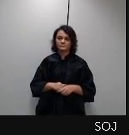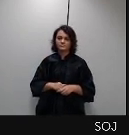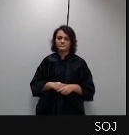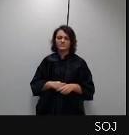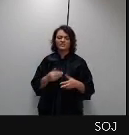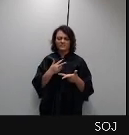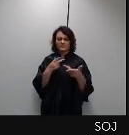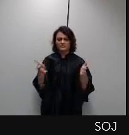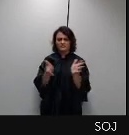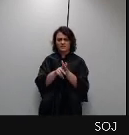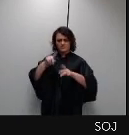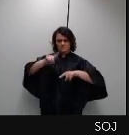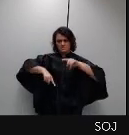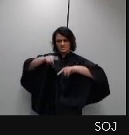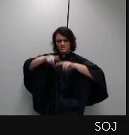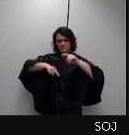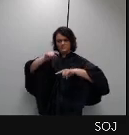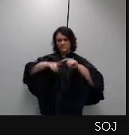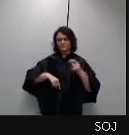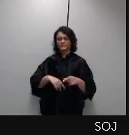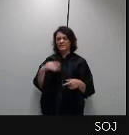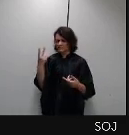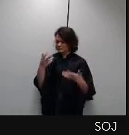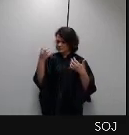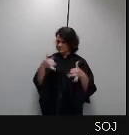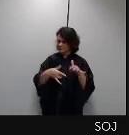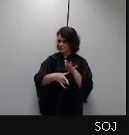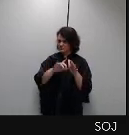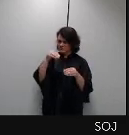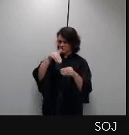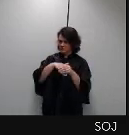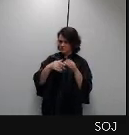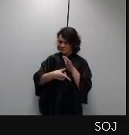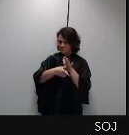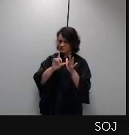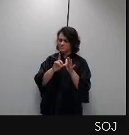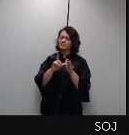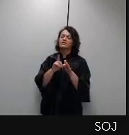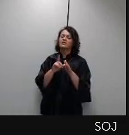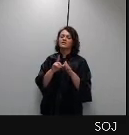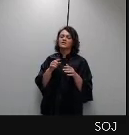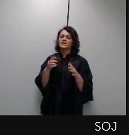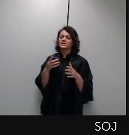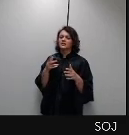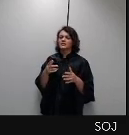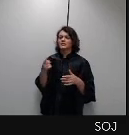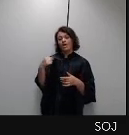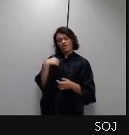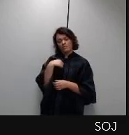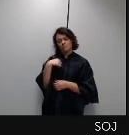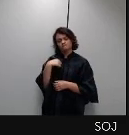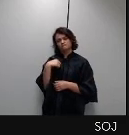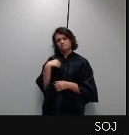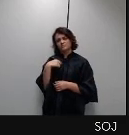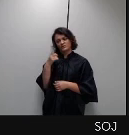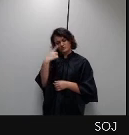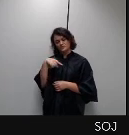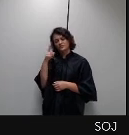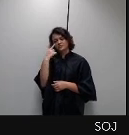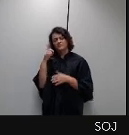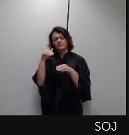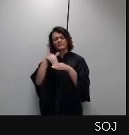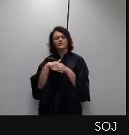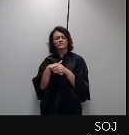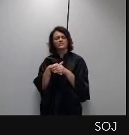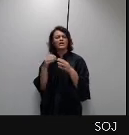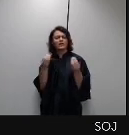você saber você falou Não voto na sessão passada no voto do ministro kukina e eu fui atrás do fato de esquecido e da